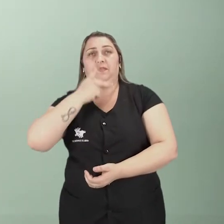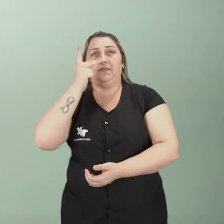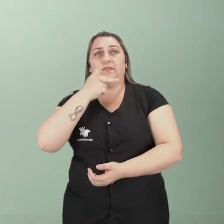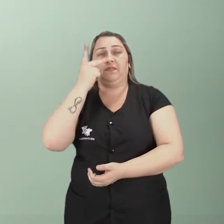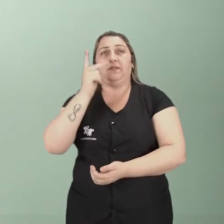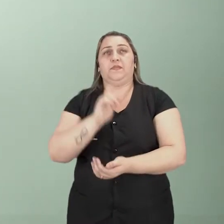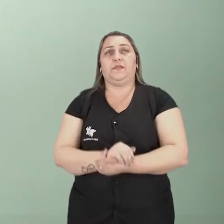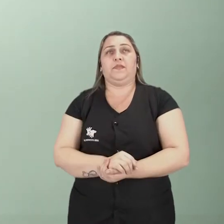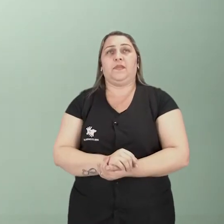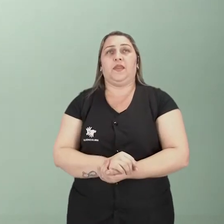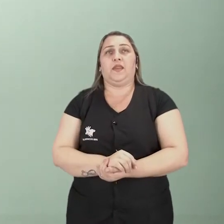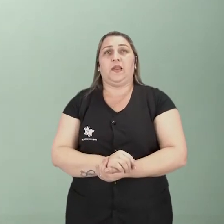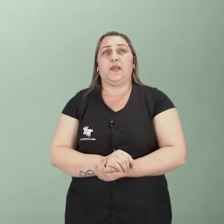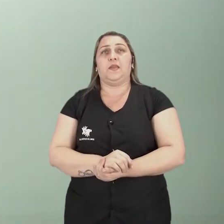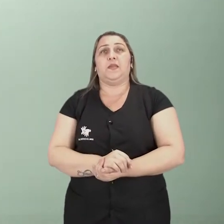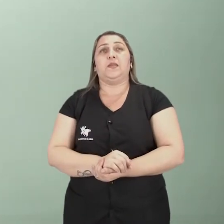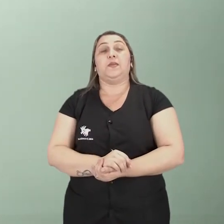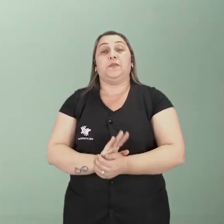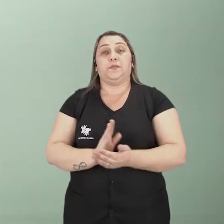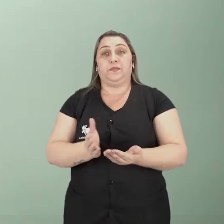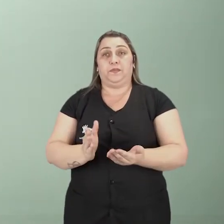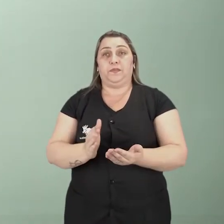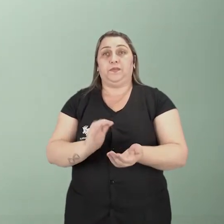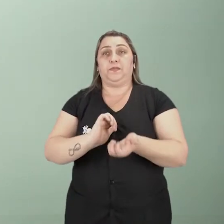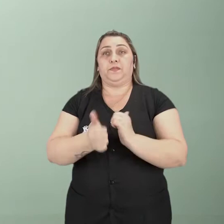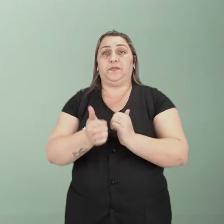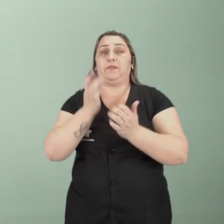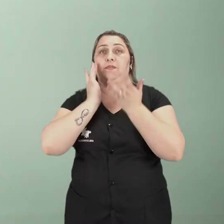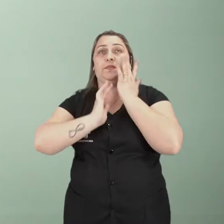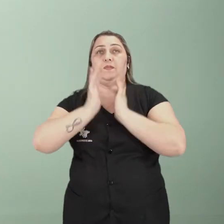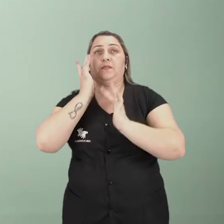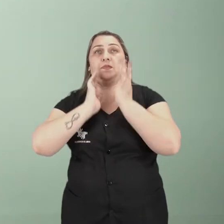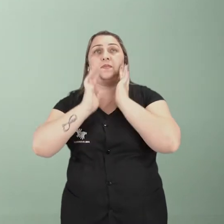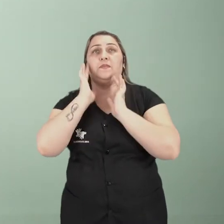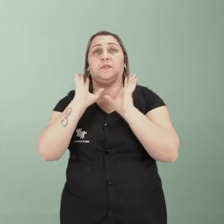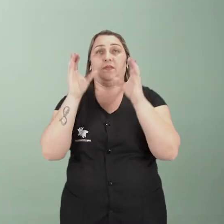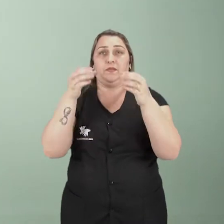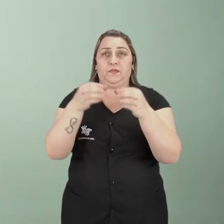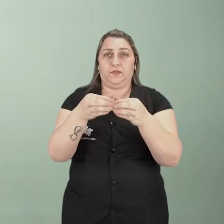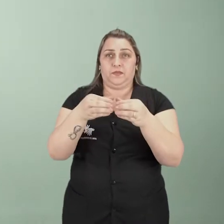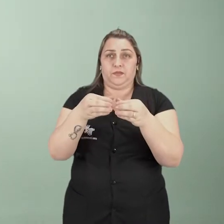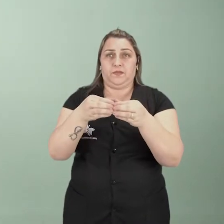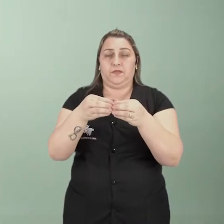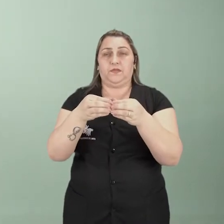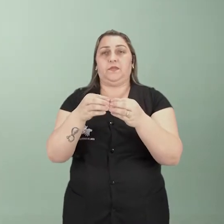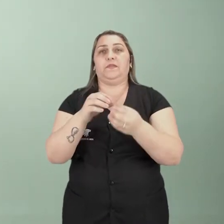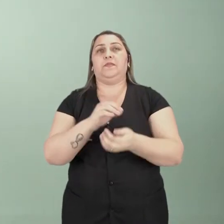perder. Estamos falando sobre jogos teatrais,